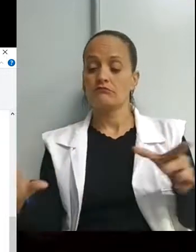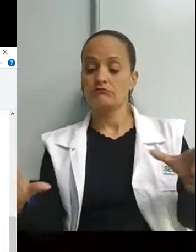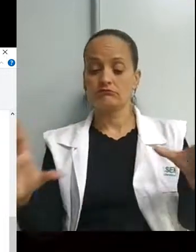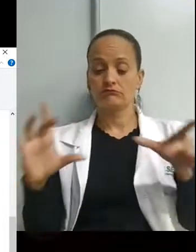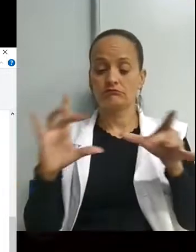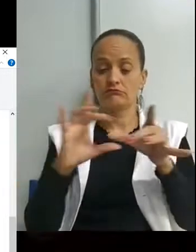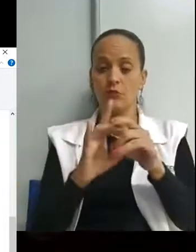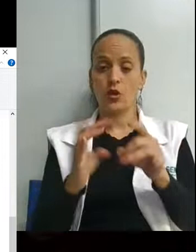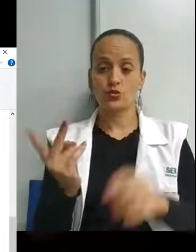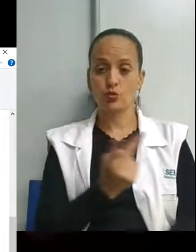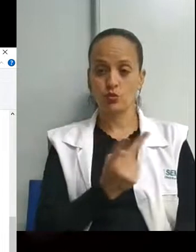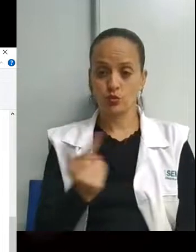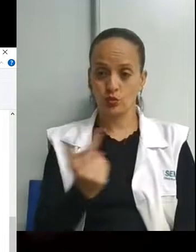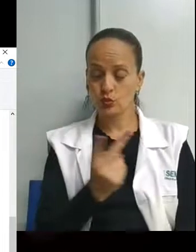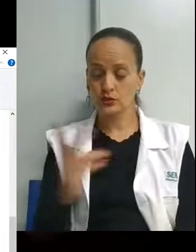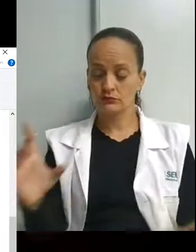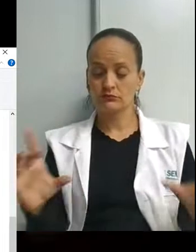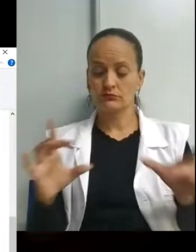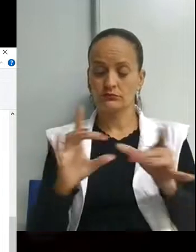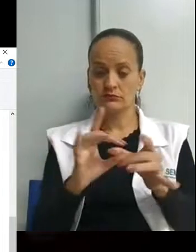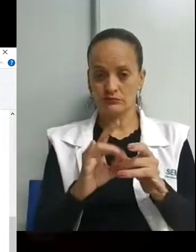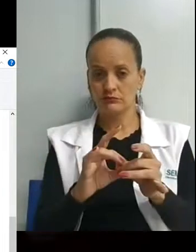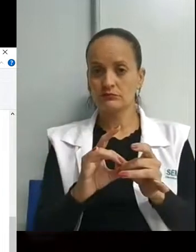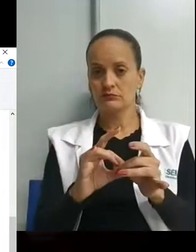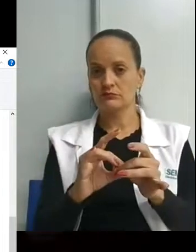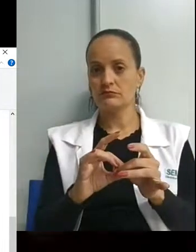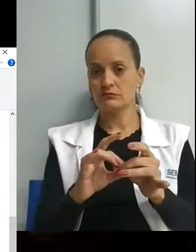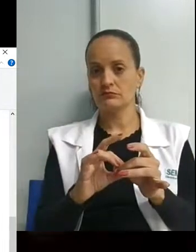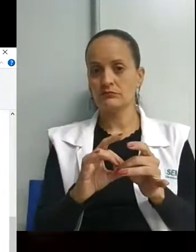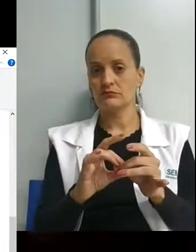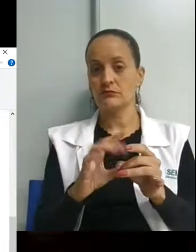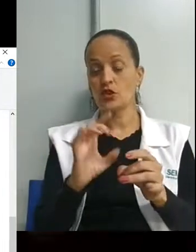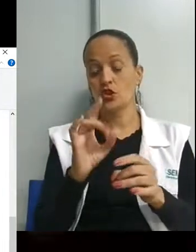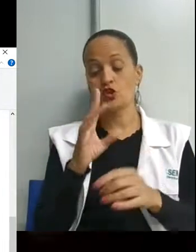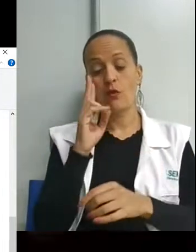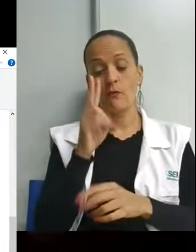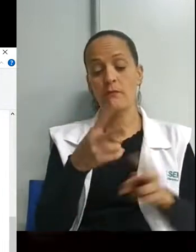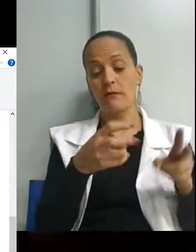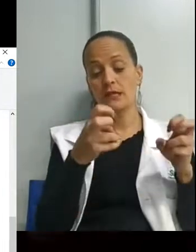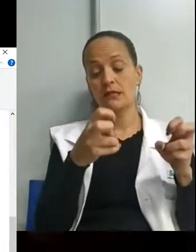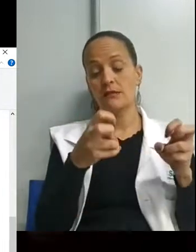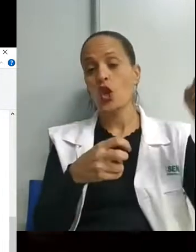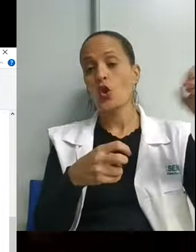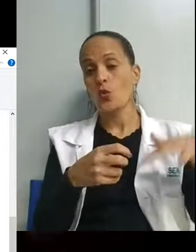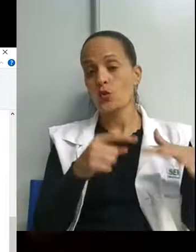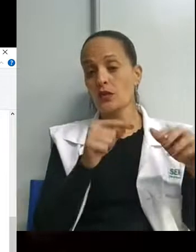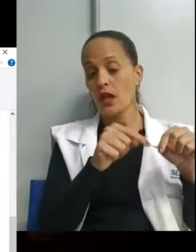piscina, aqui, ó, só no circuito das luminárias vai ficar quantos volts?